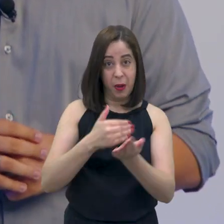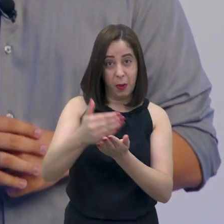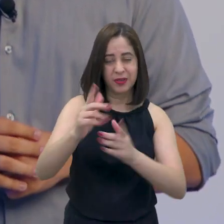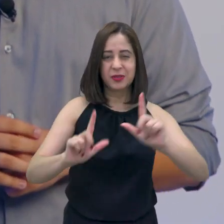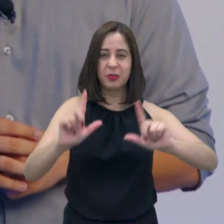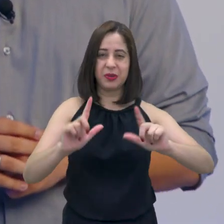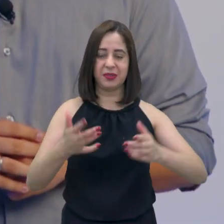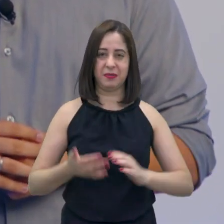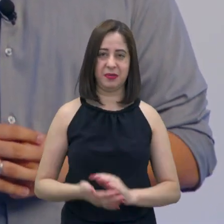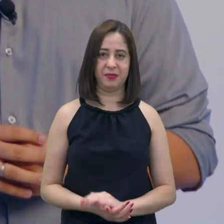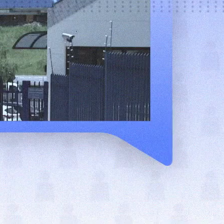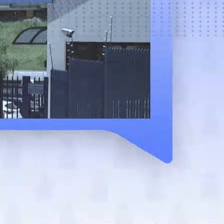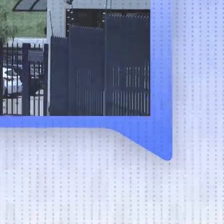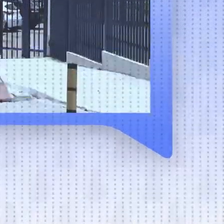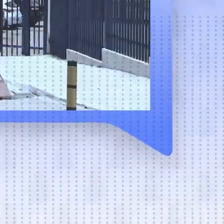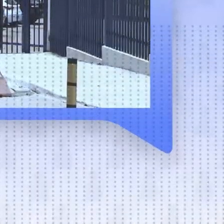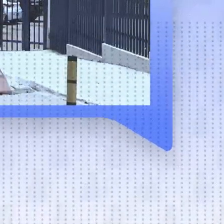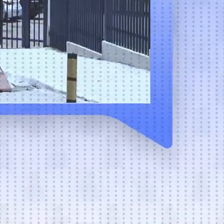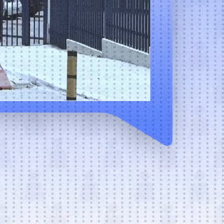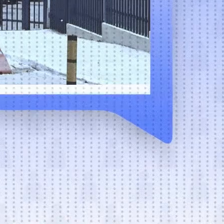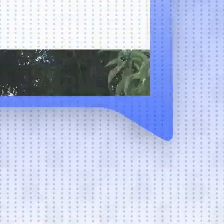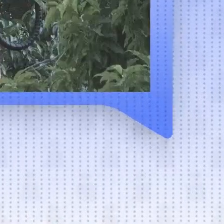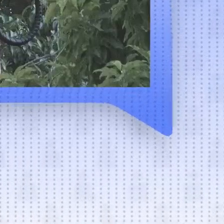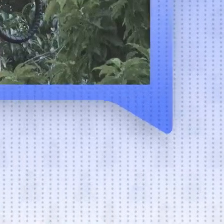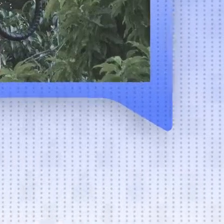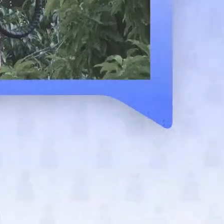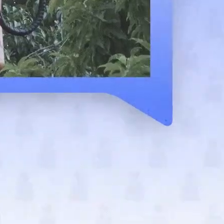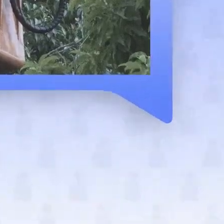Pauta está só começando.